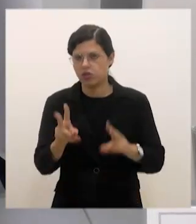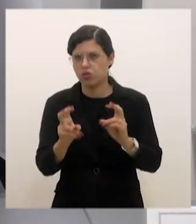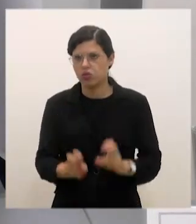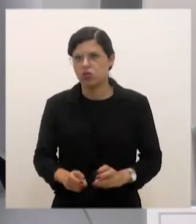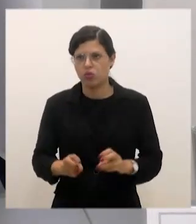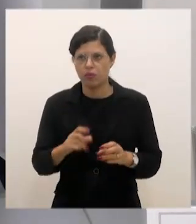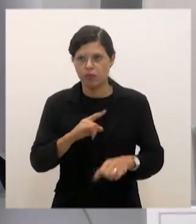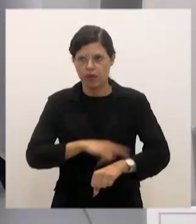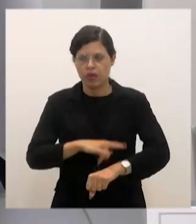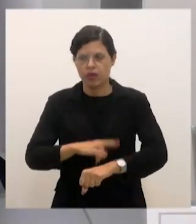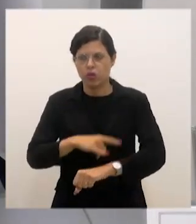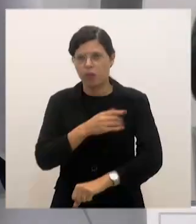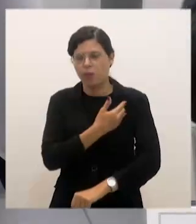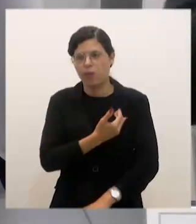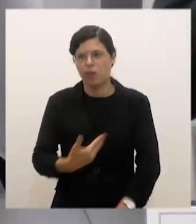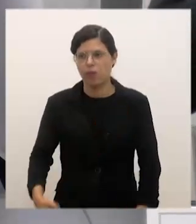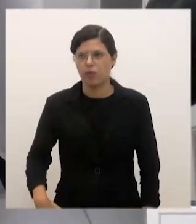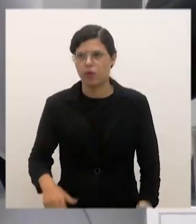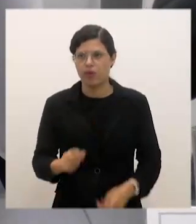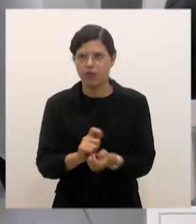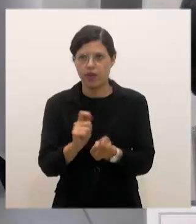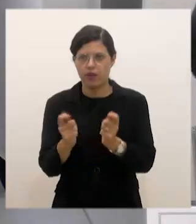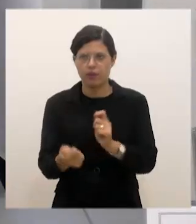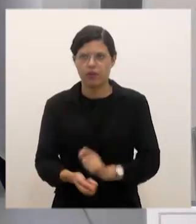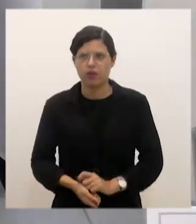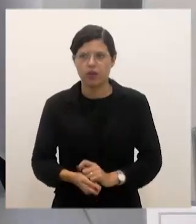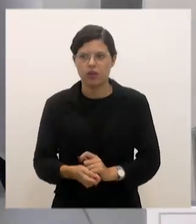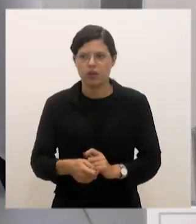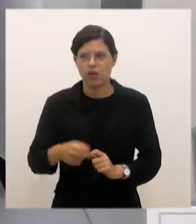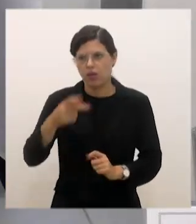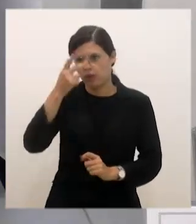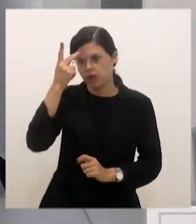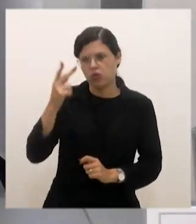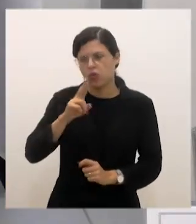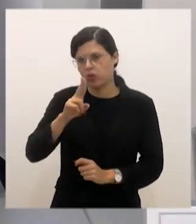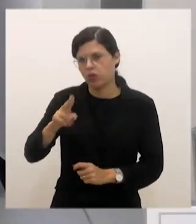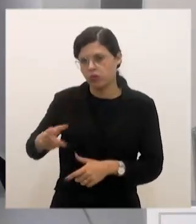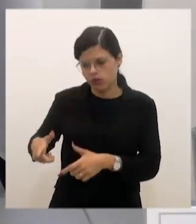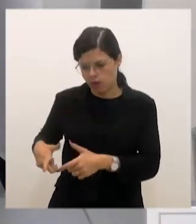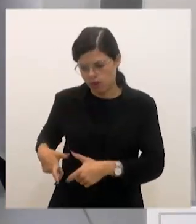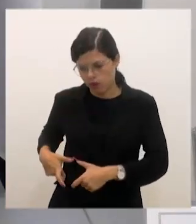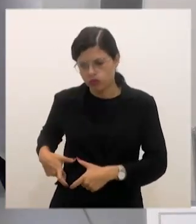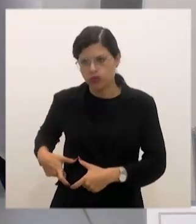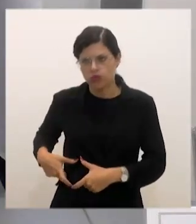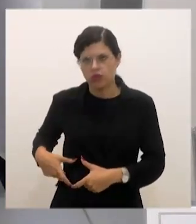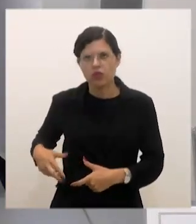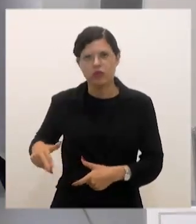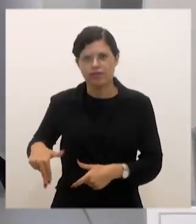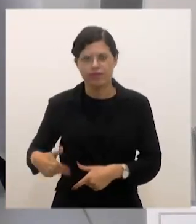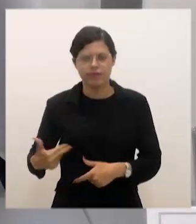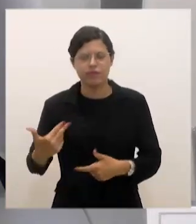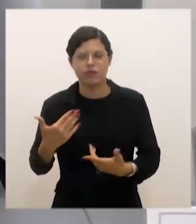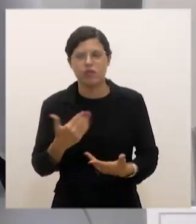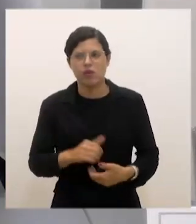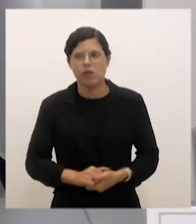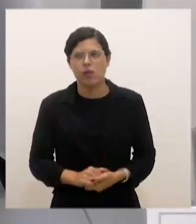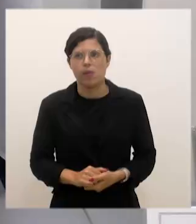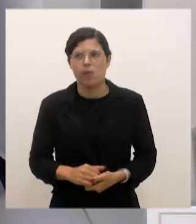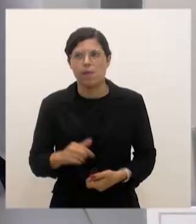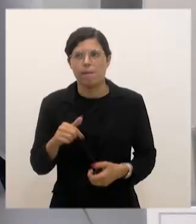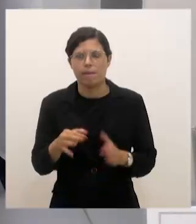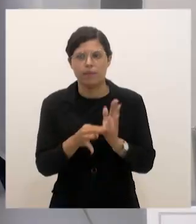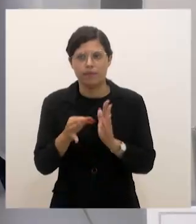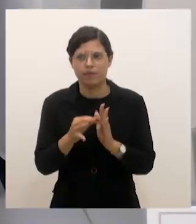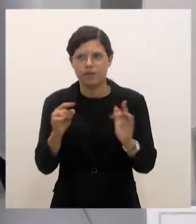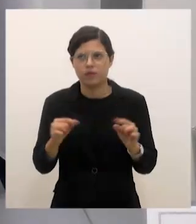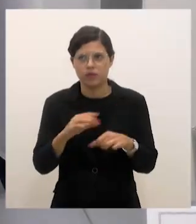de banheiros públicos adaptados para os ostomizados, na forma que menciona. Parecer é pela legalidade com emendas, concluindo